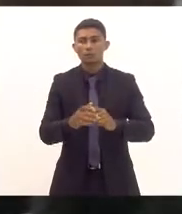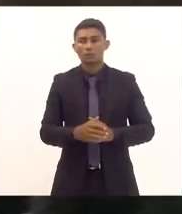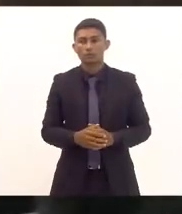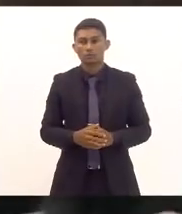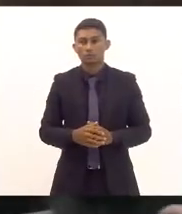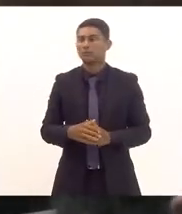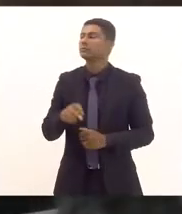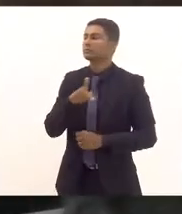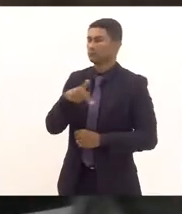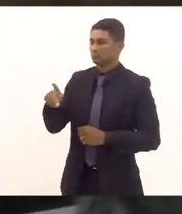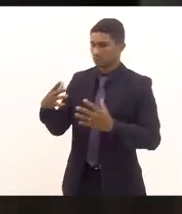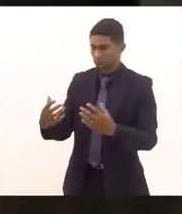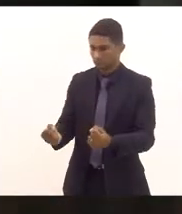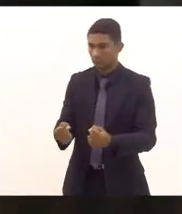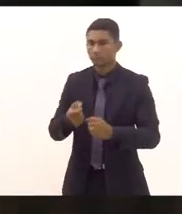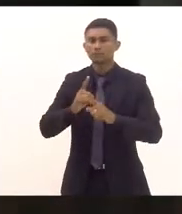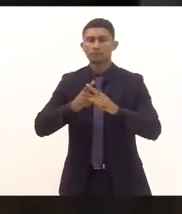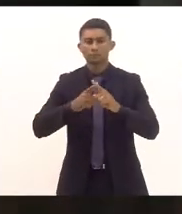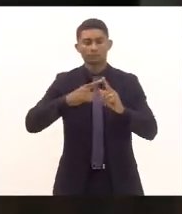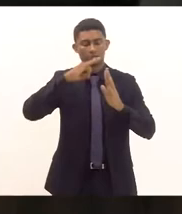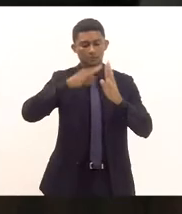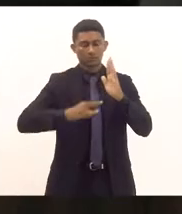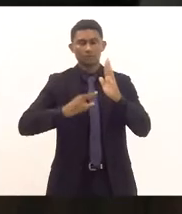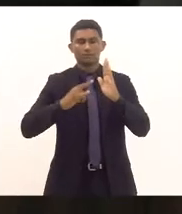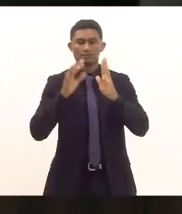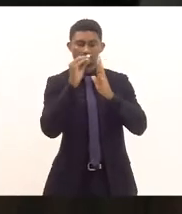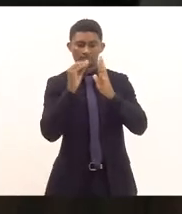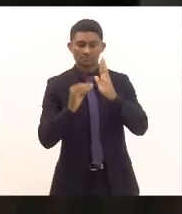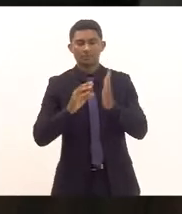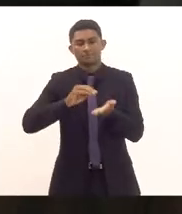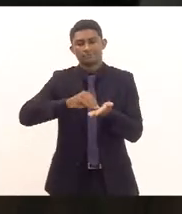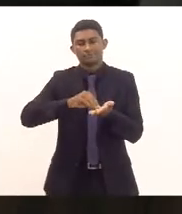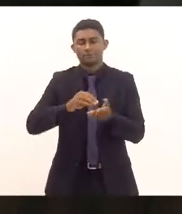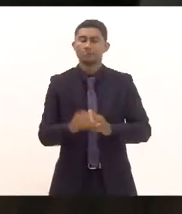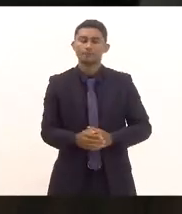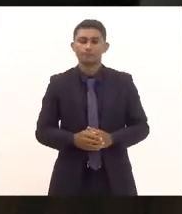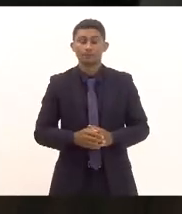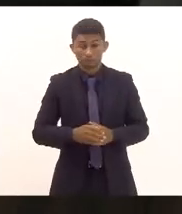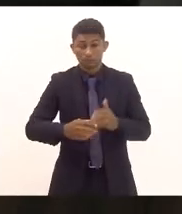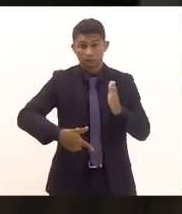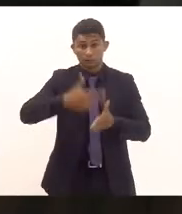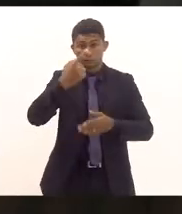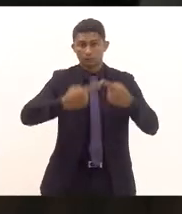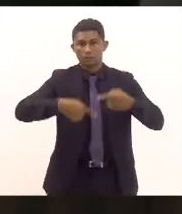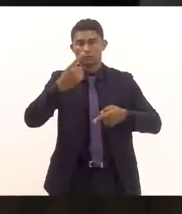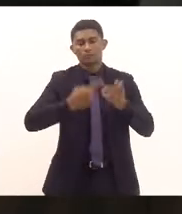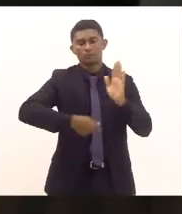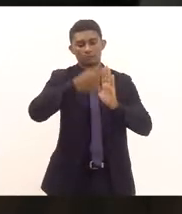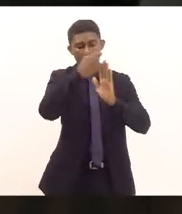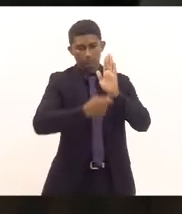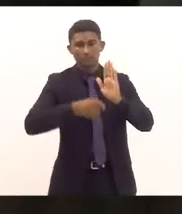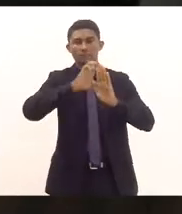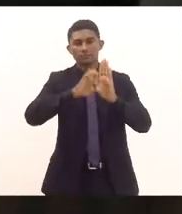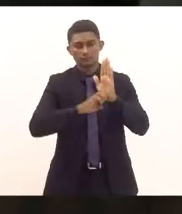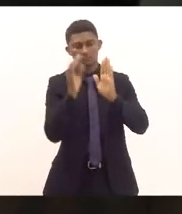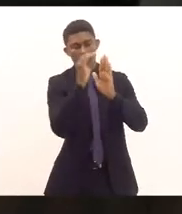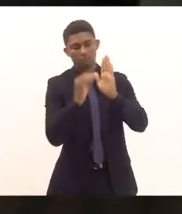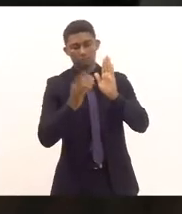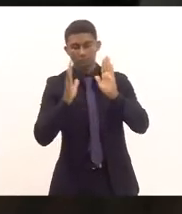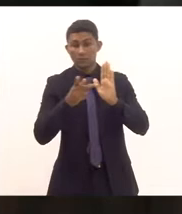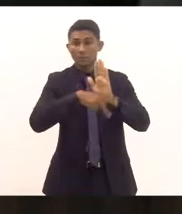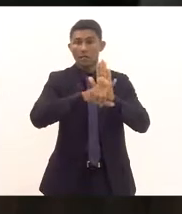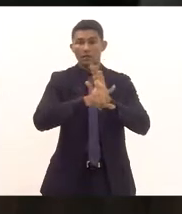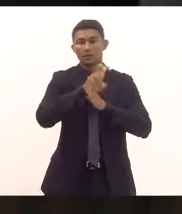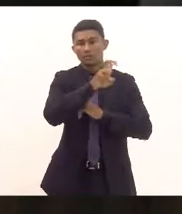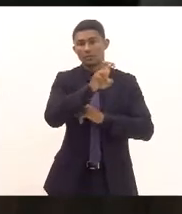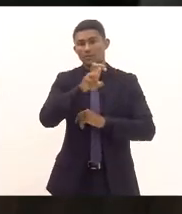estoura defere desbloquear documentos faltantes em tramitação ordinária segunda discussão redação do vencido assim emendado projeto de